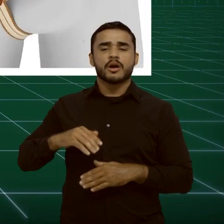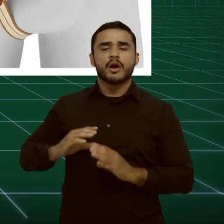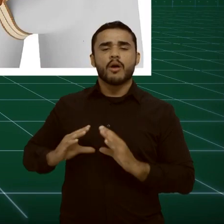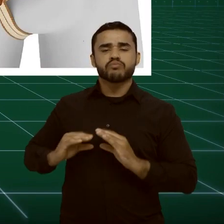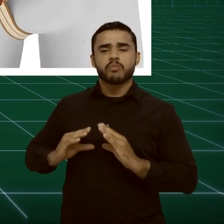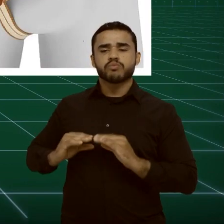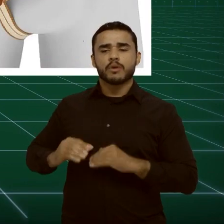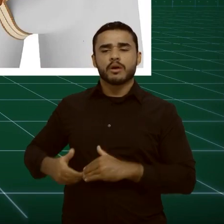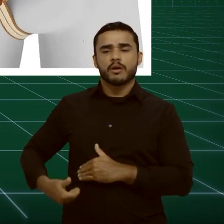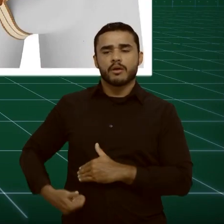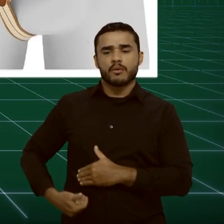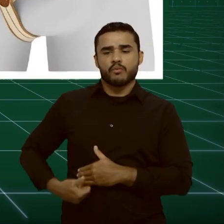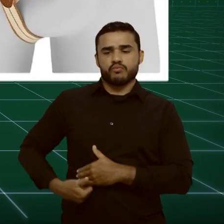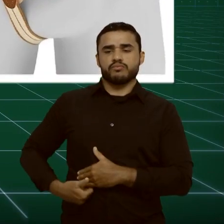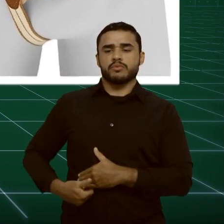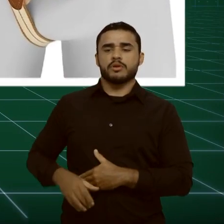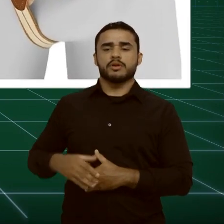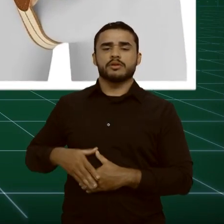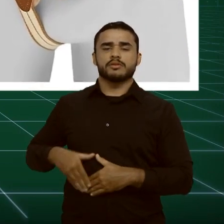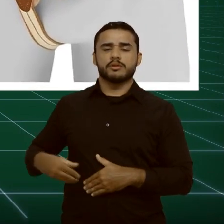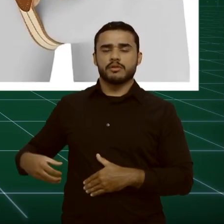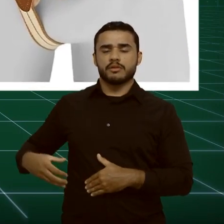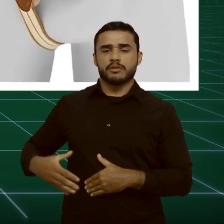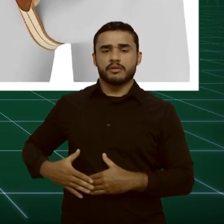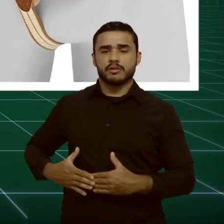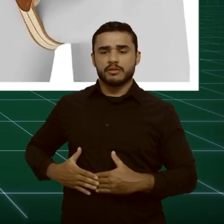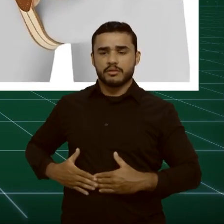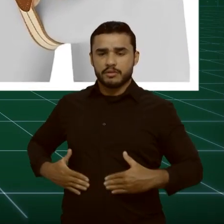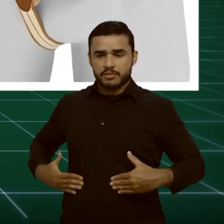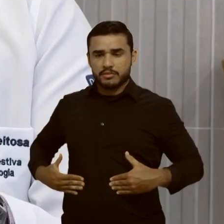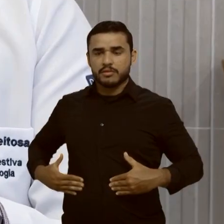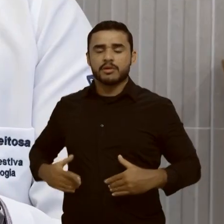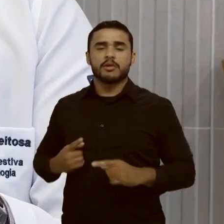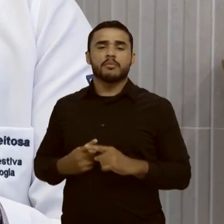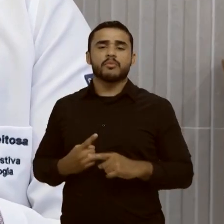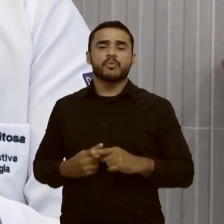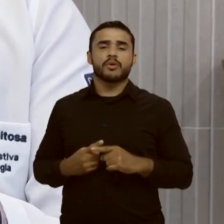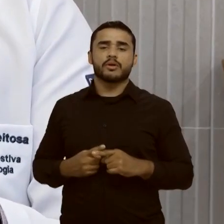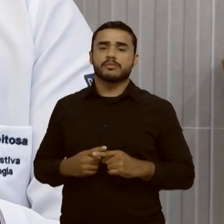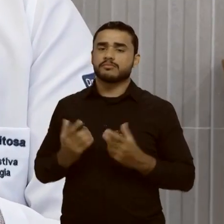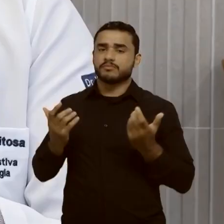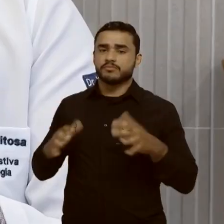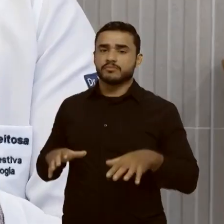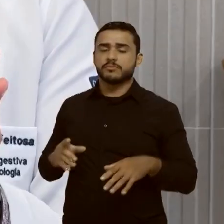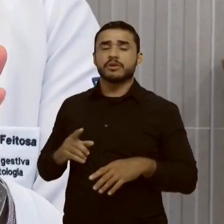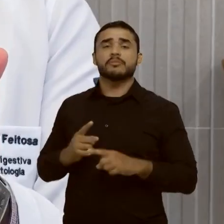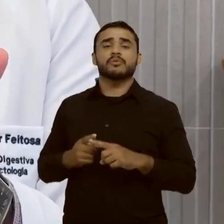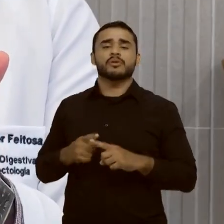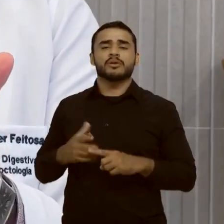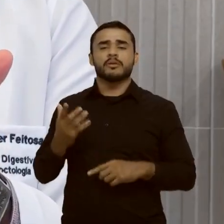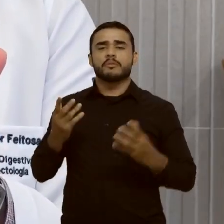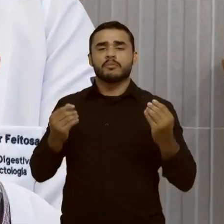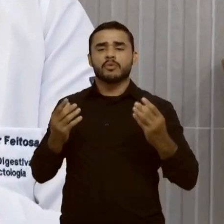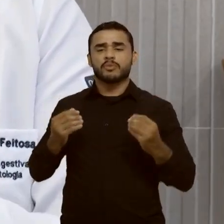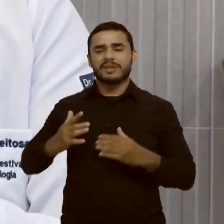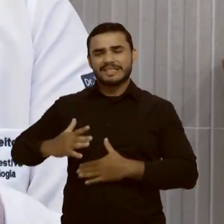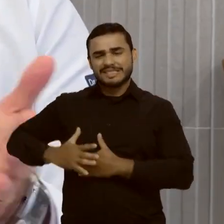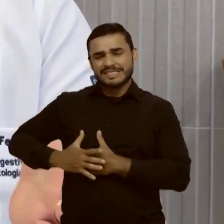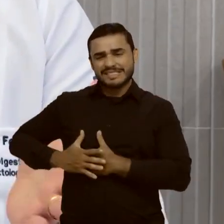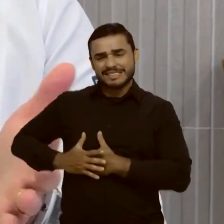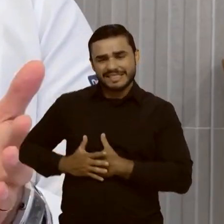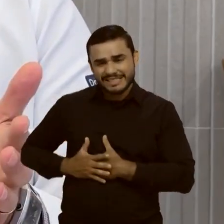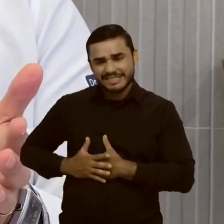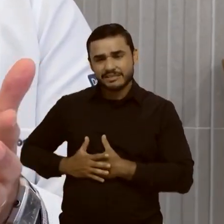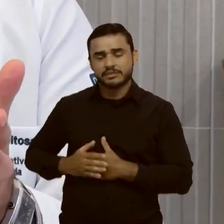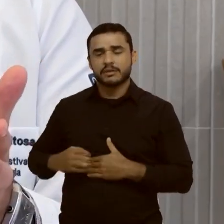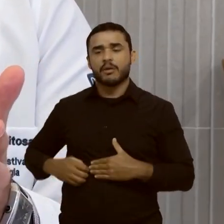que jogava a hérnia para dentro. A gente hoje não advoga o uso da funda porque, primeiro, ela causa mais dor na região, porque você está comprimindo aquela musculatura